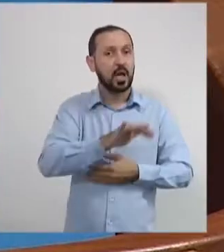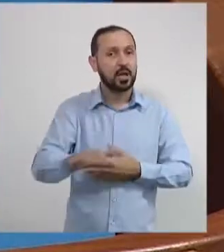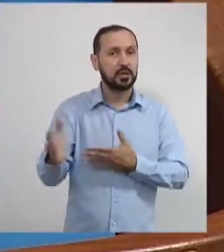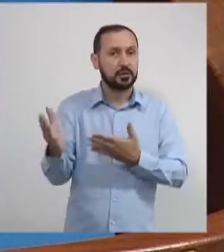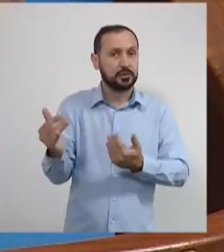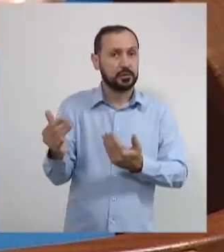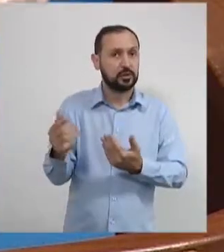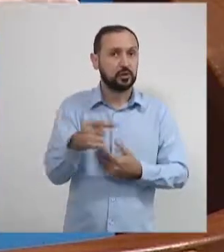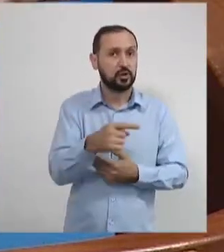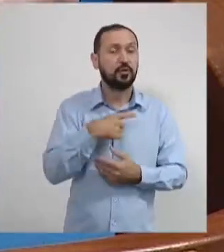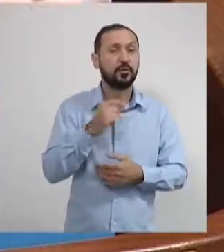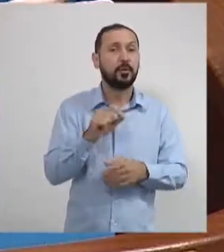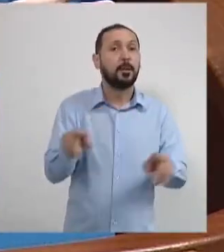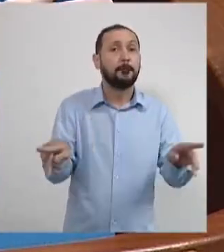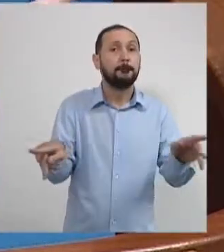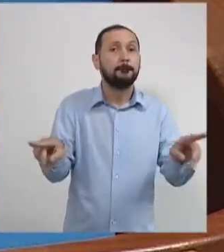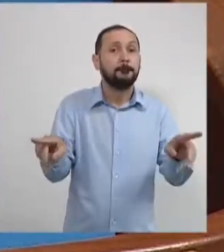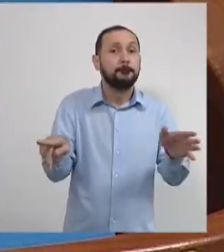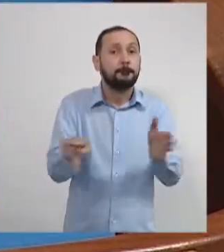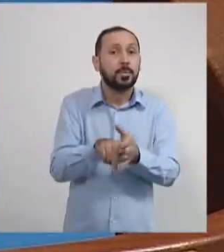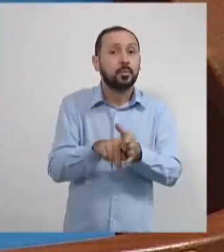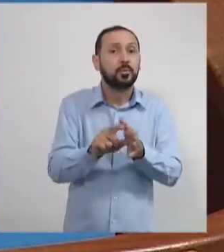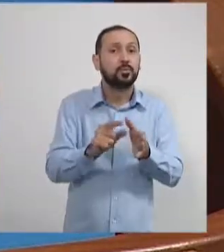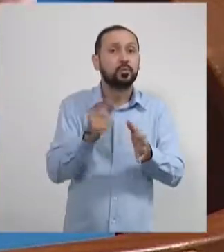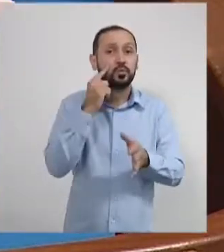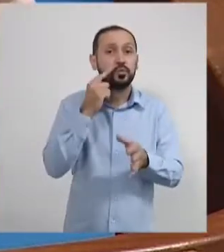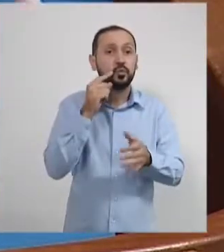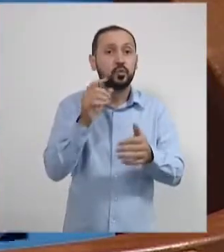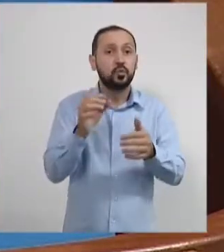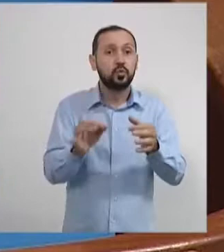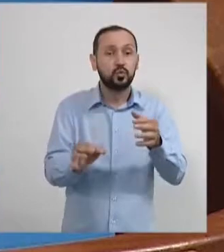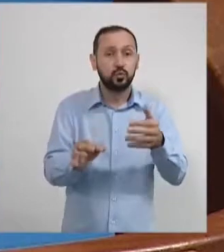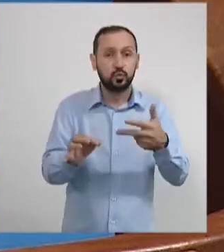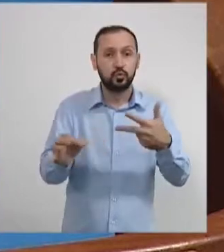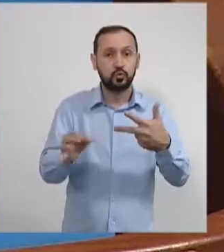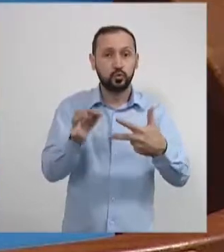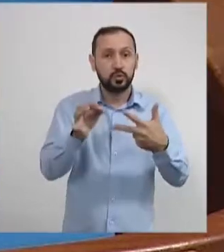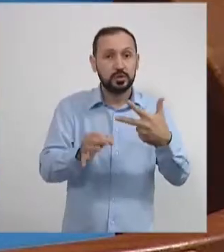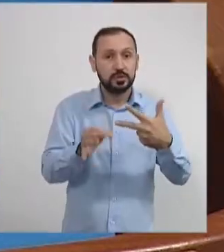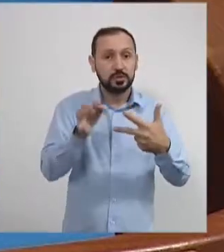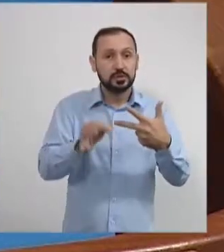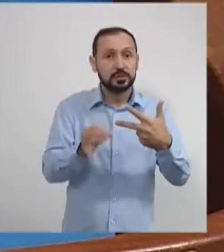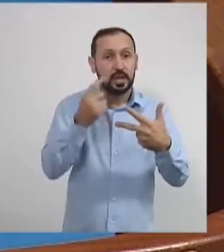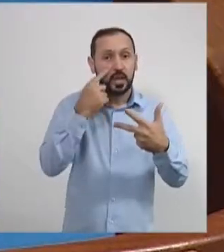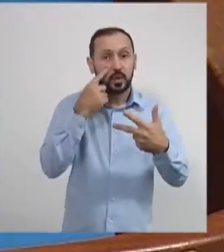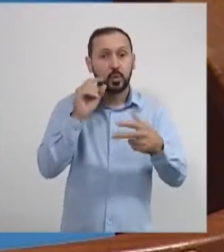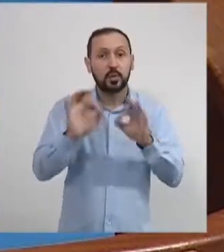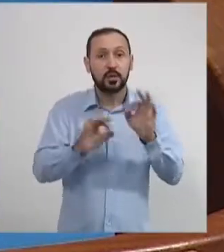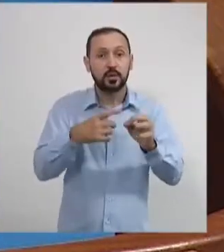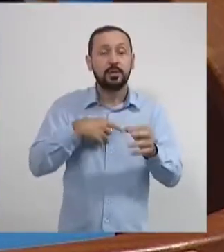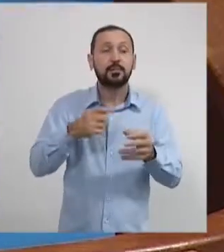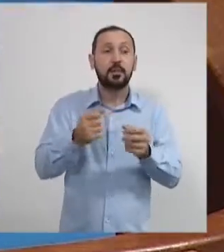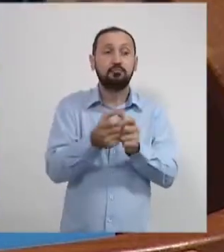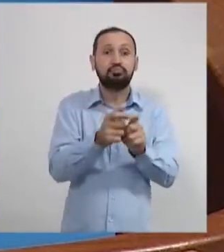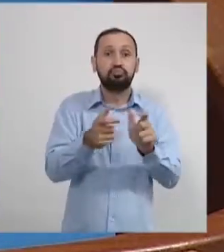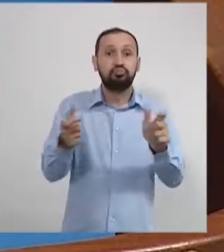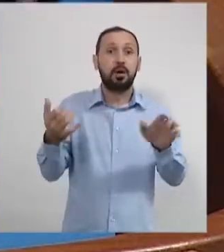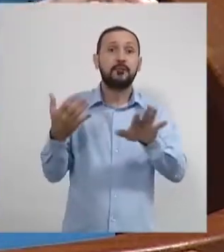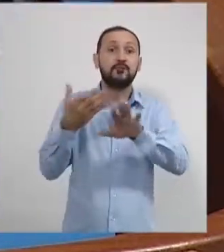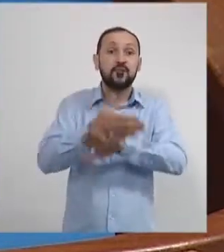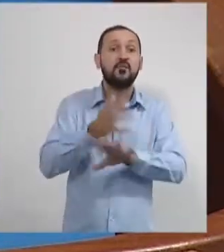não é, e do Adolescente, do próprio Poder Judiciário, que tem o maior interesse, que você tenha o maior volume possível de